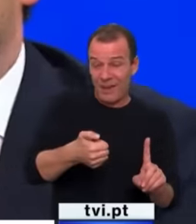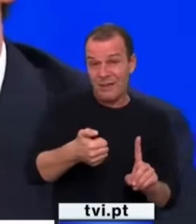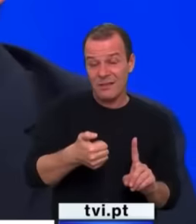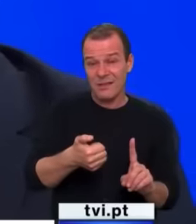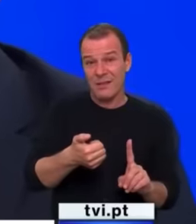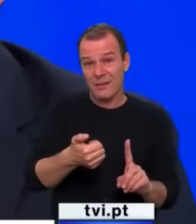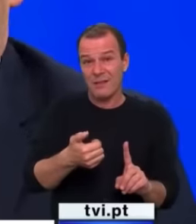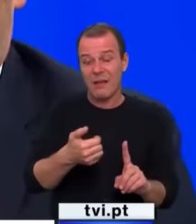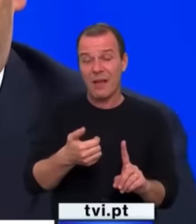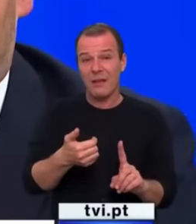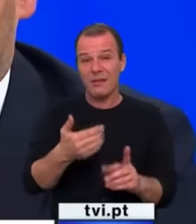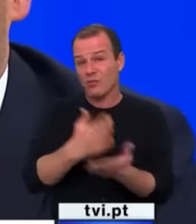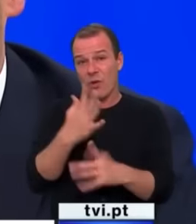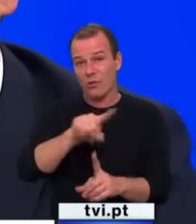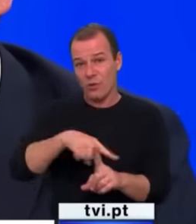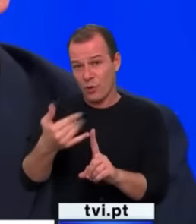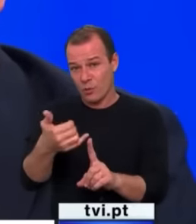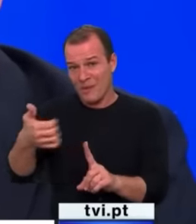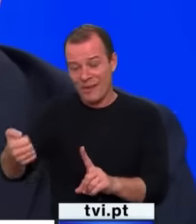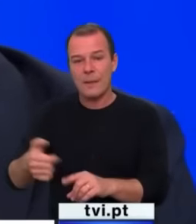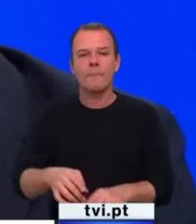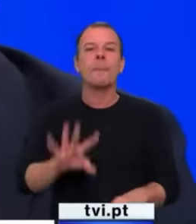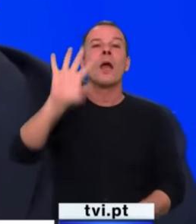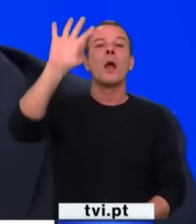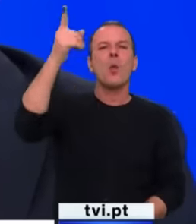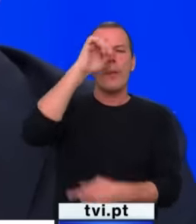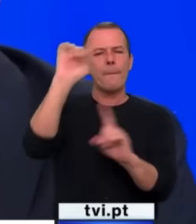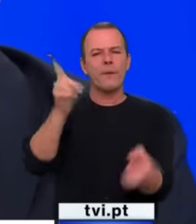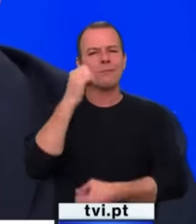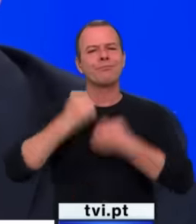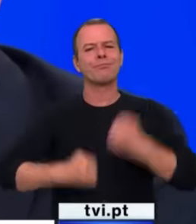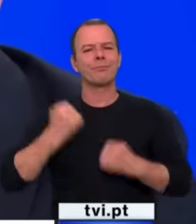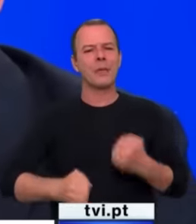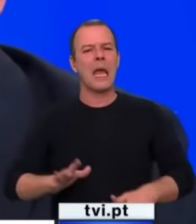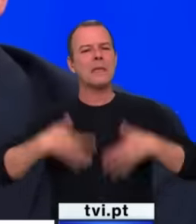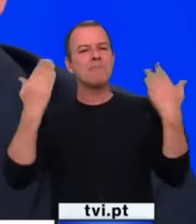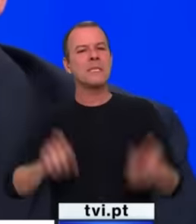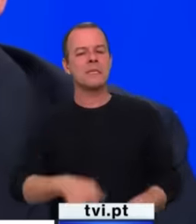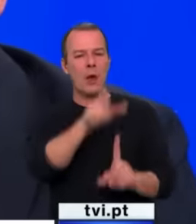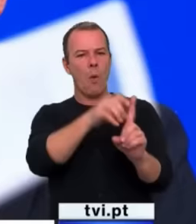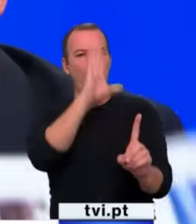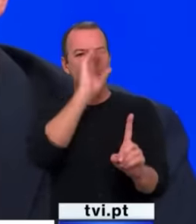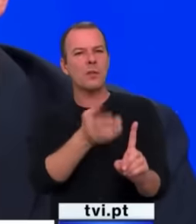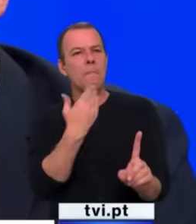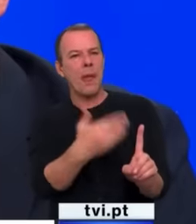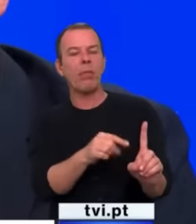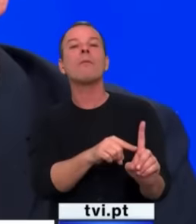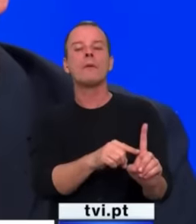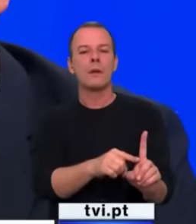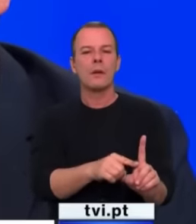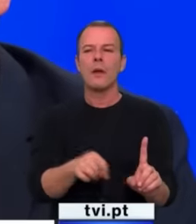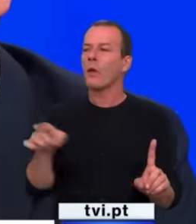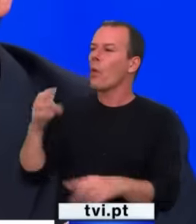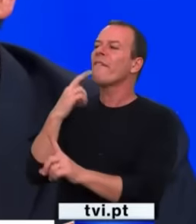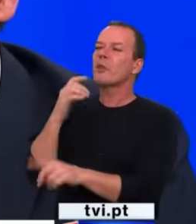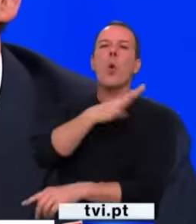não é? Depois, no protesto dos professores que pediram a demissão do ministro Nuno Crato em janeiro de 2013, onde é que estava